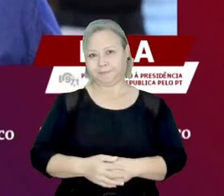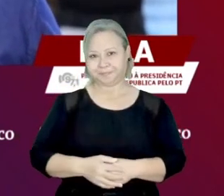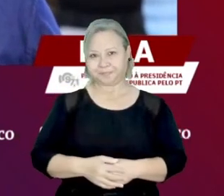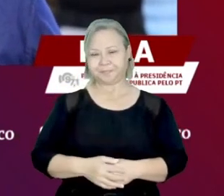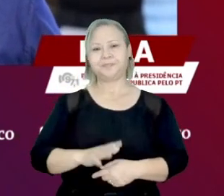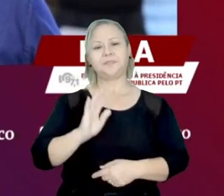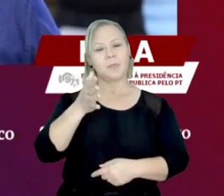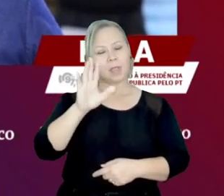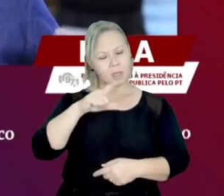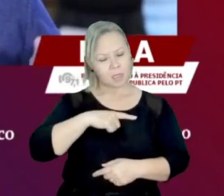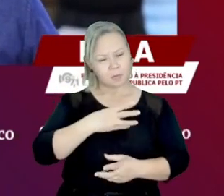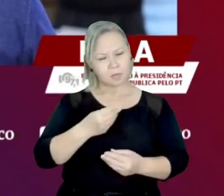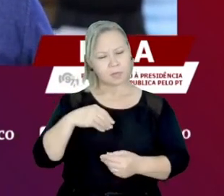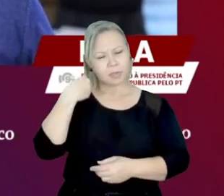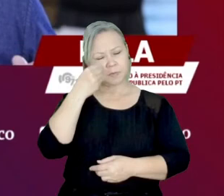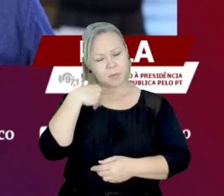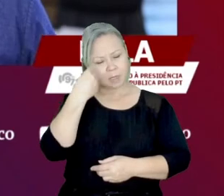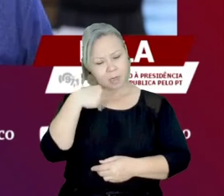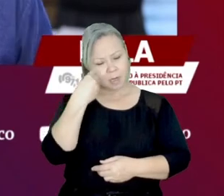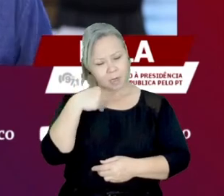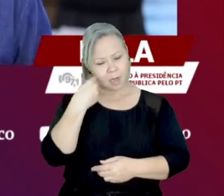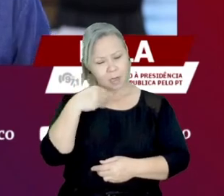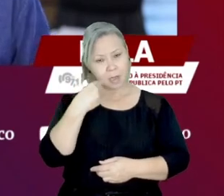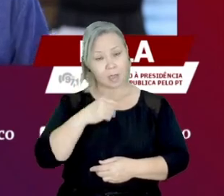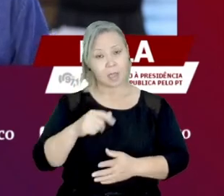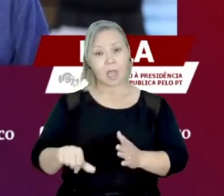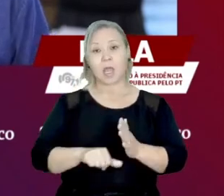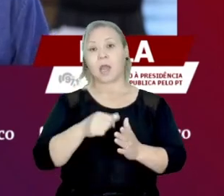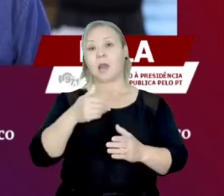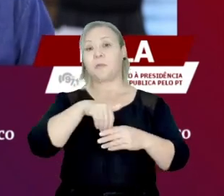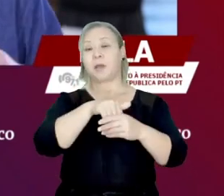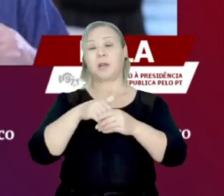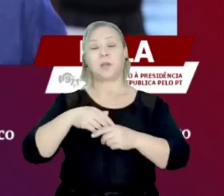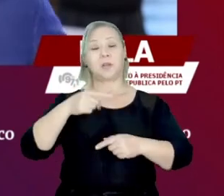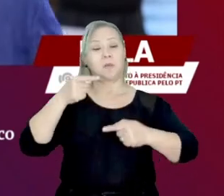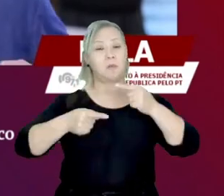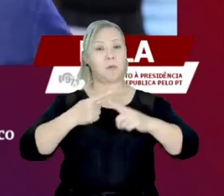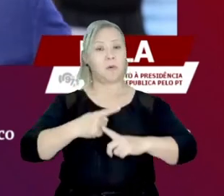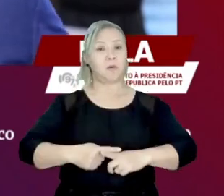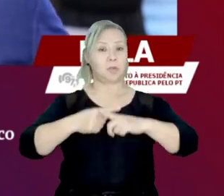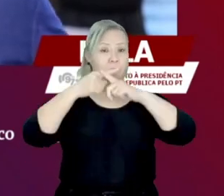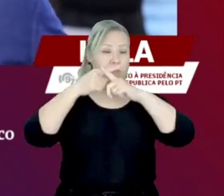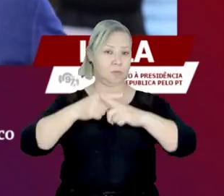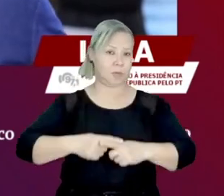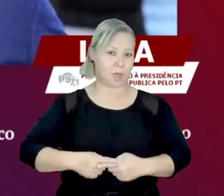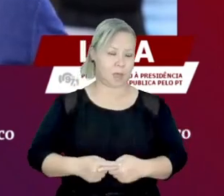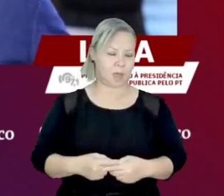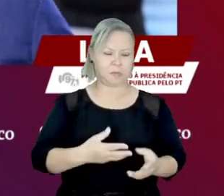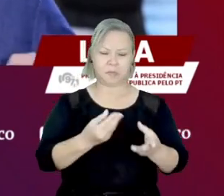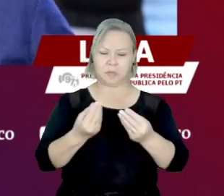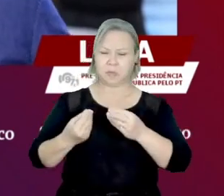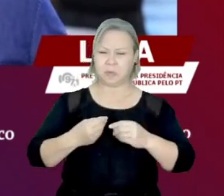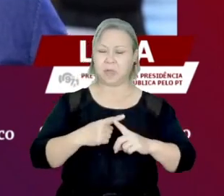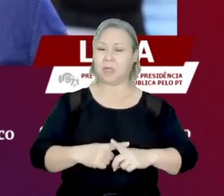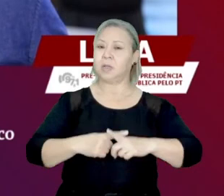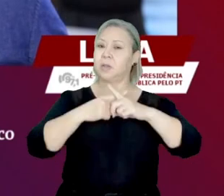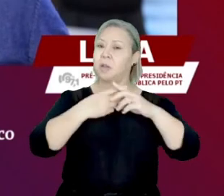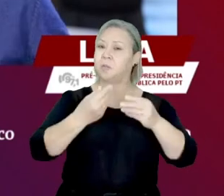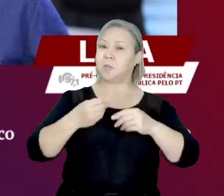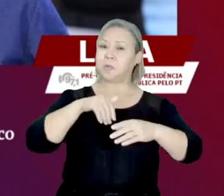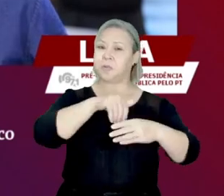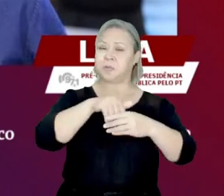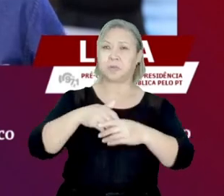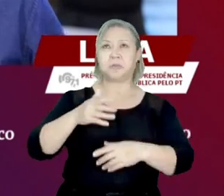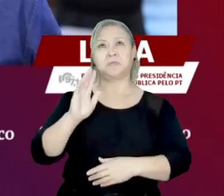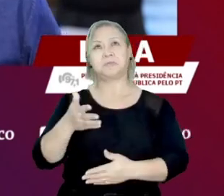ganhei. E a minha volta a disputar uma eleição nesse país é para provar mais uma vez que aquilo que a